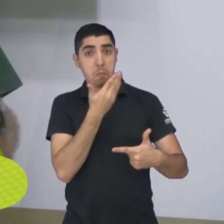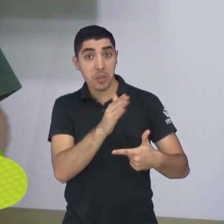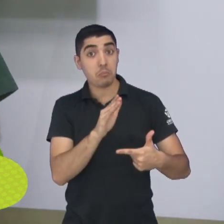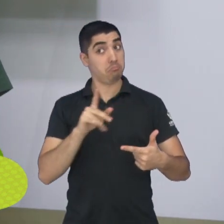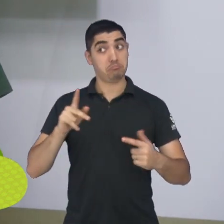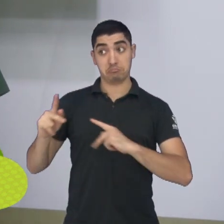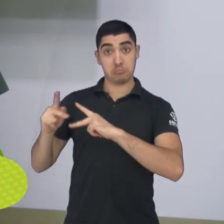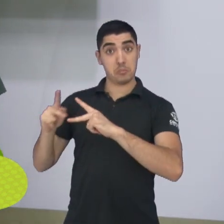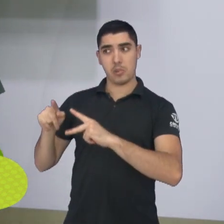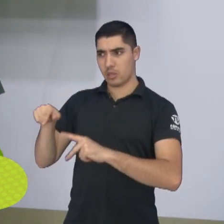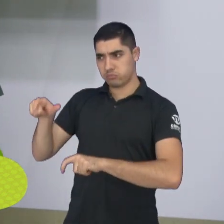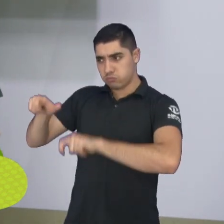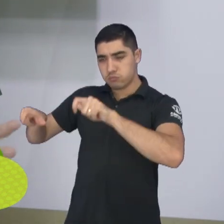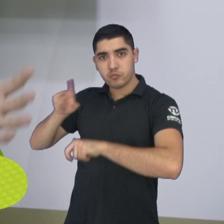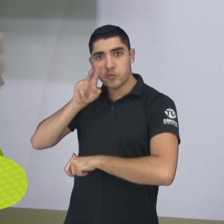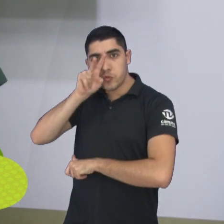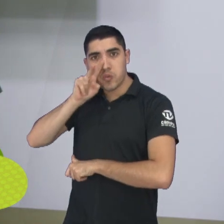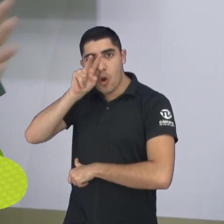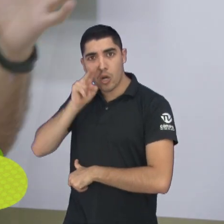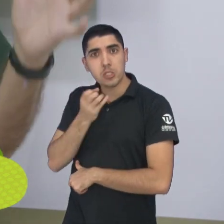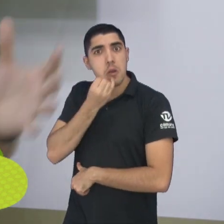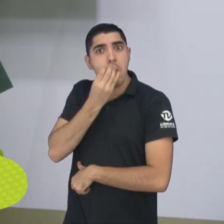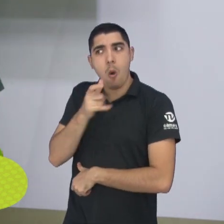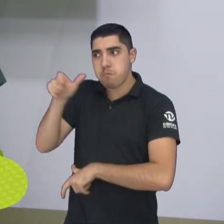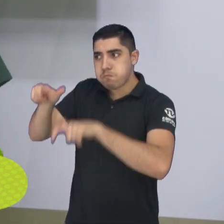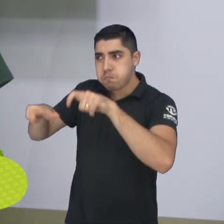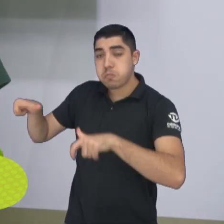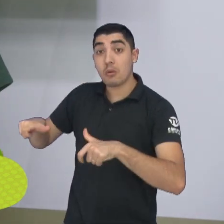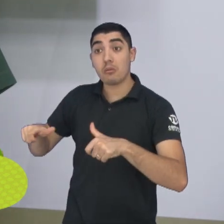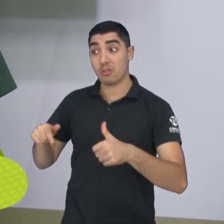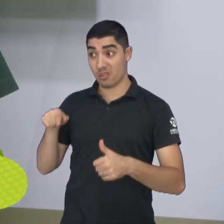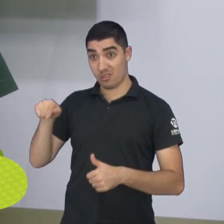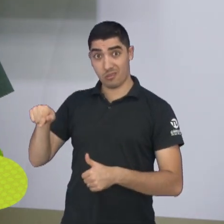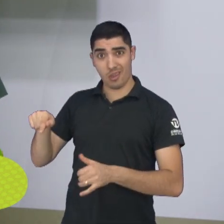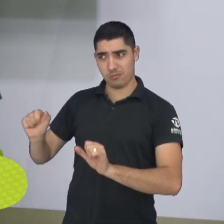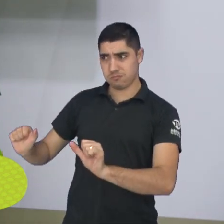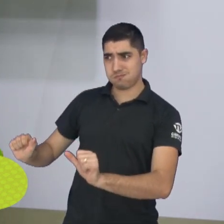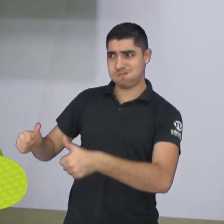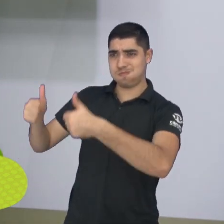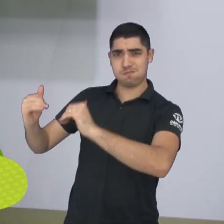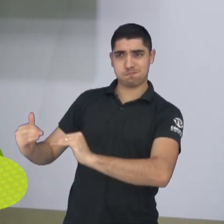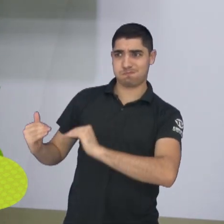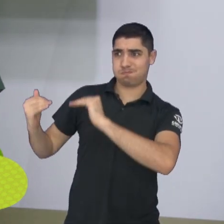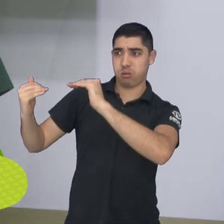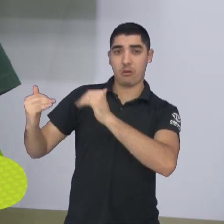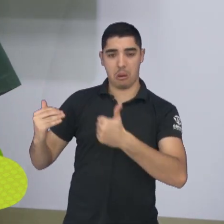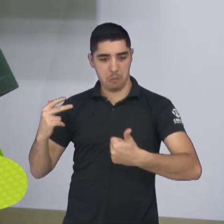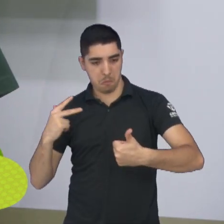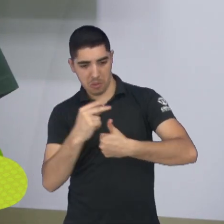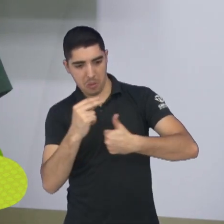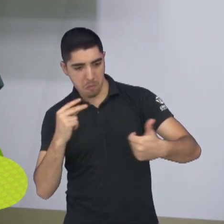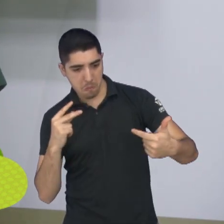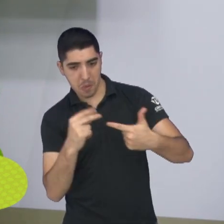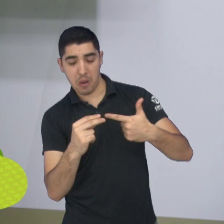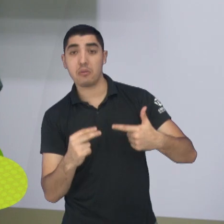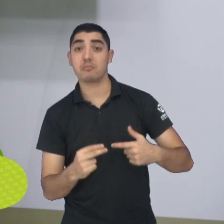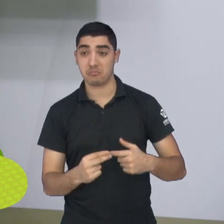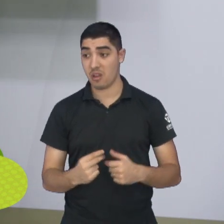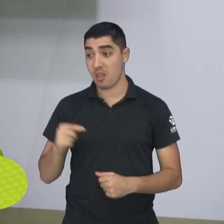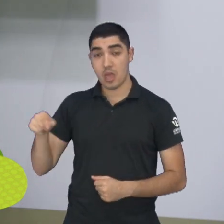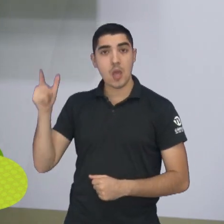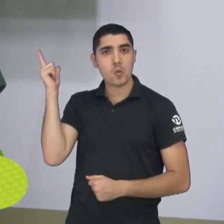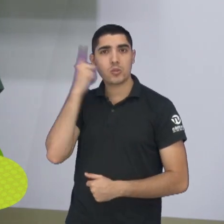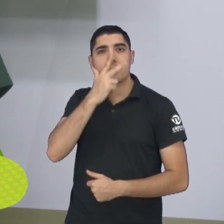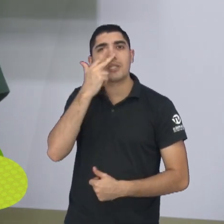São José tem bons jogadores e agora, como eu disse, pegou corpo, né? Teve uma evolução e entrosou.